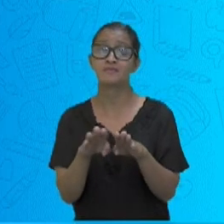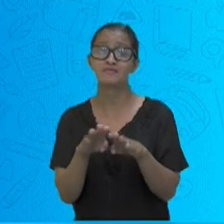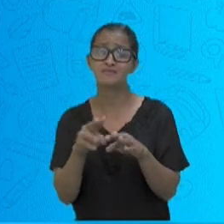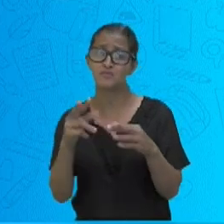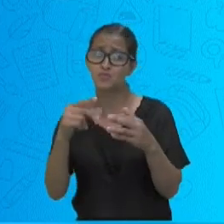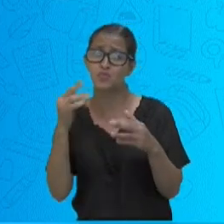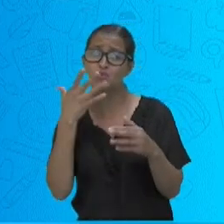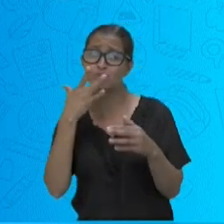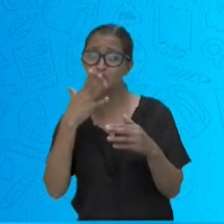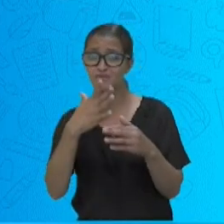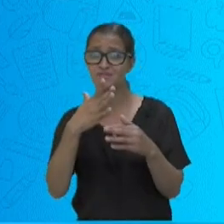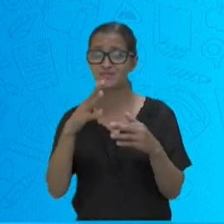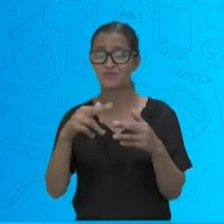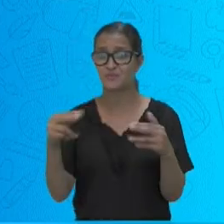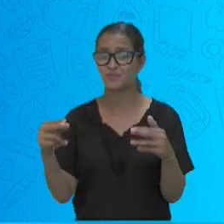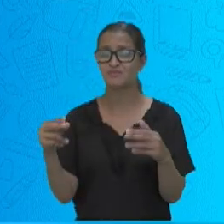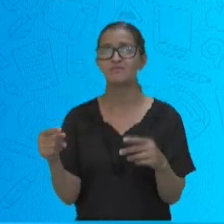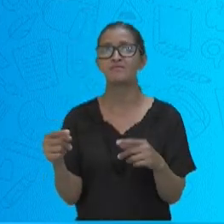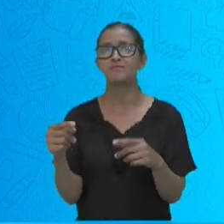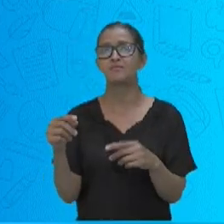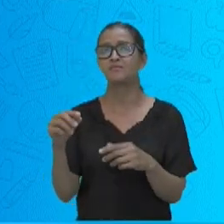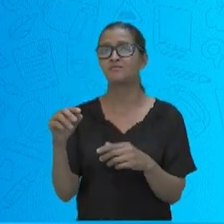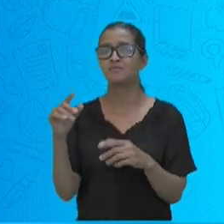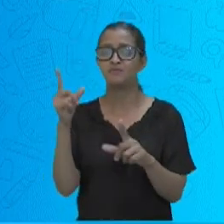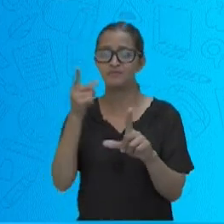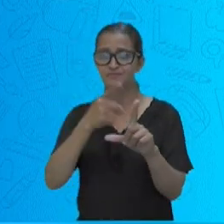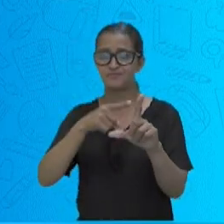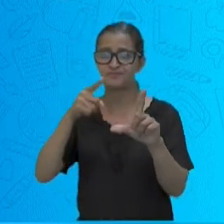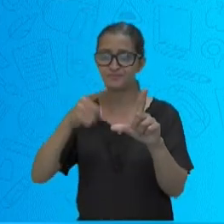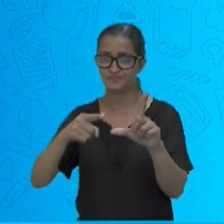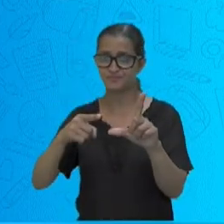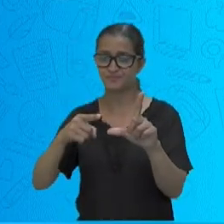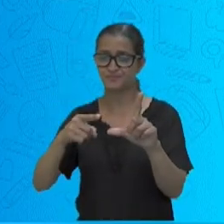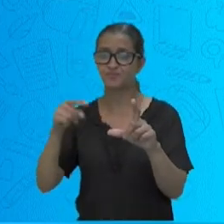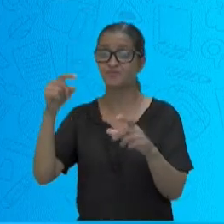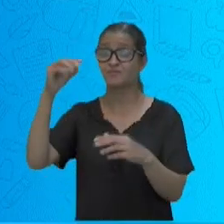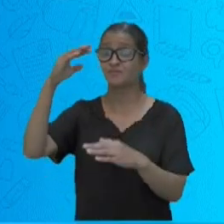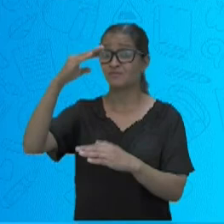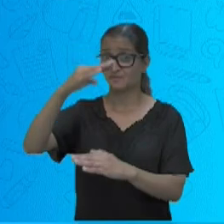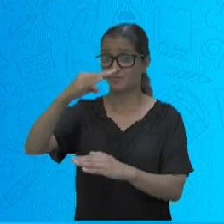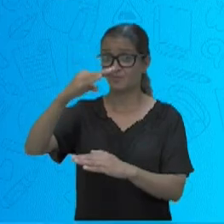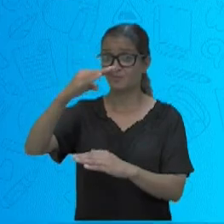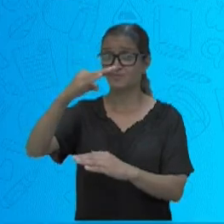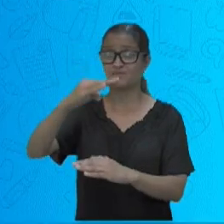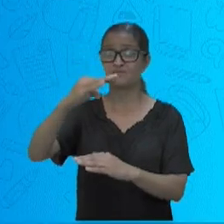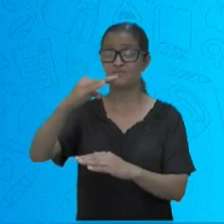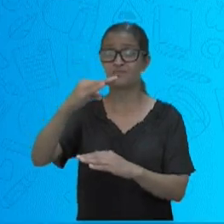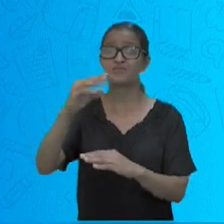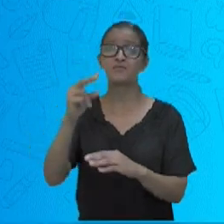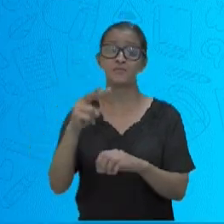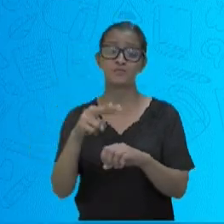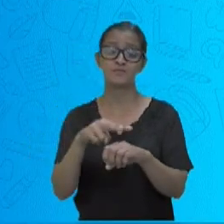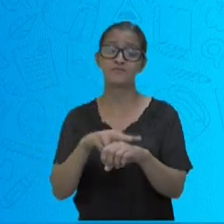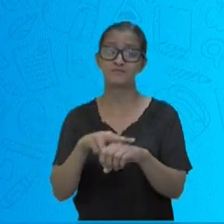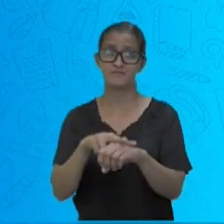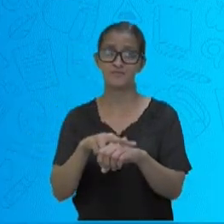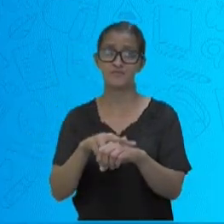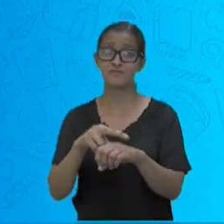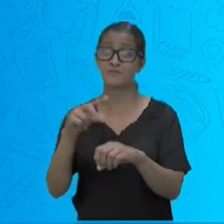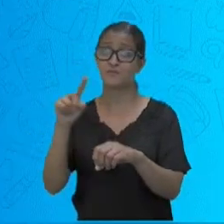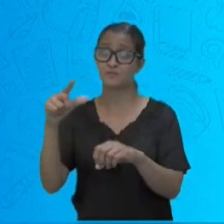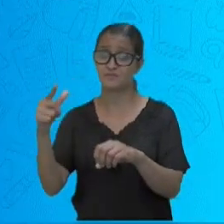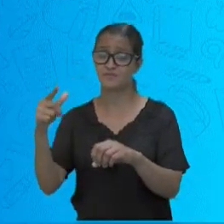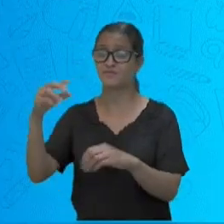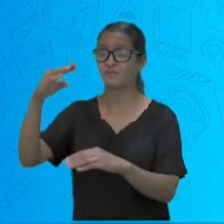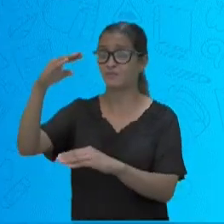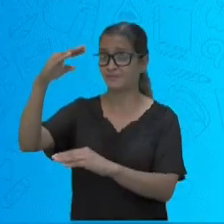vocês. Esse gráfico aqui, ele é um gráfico de colunas e só de olhar para ele nós conseguimos ver as